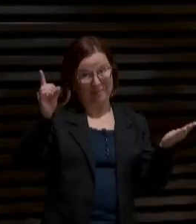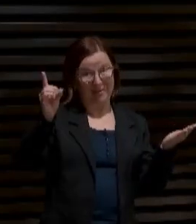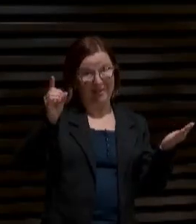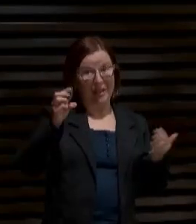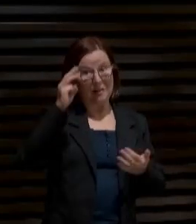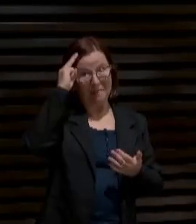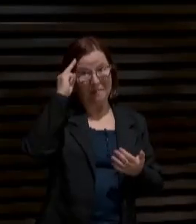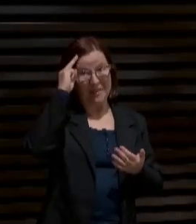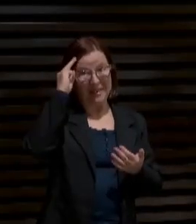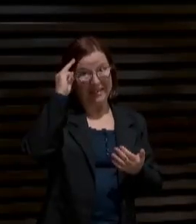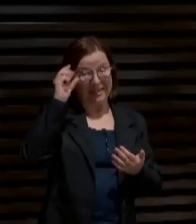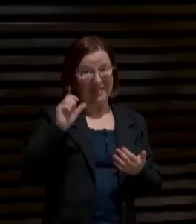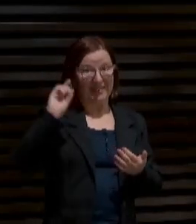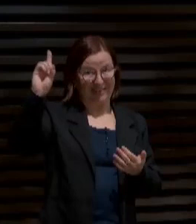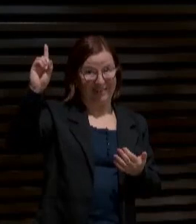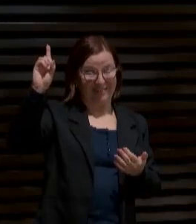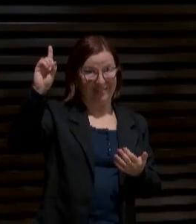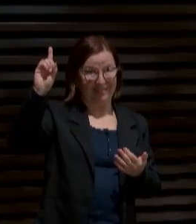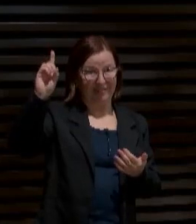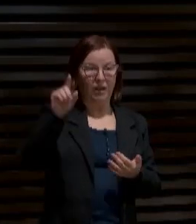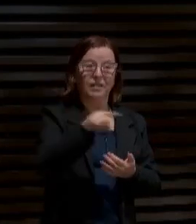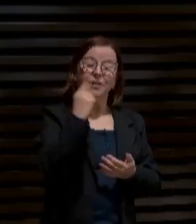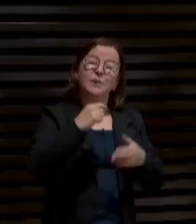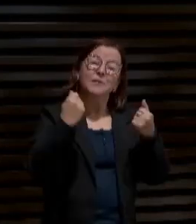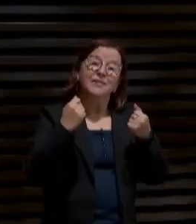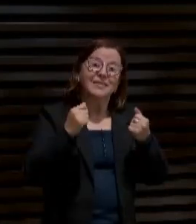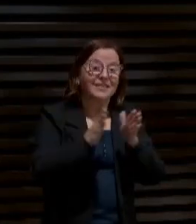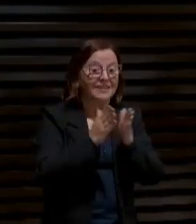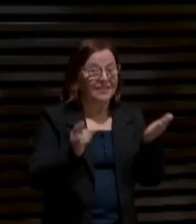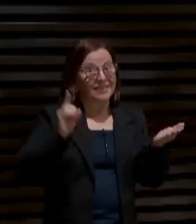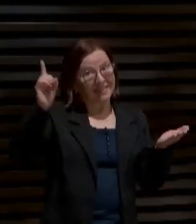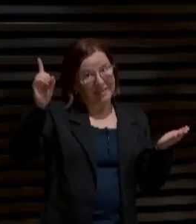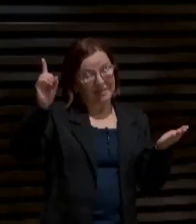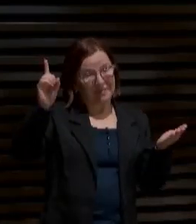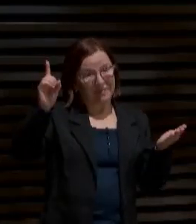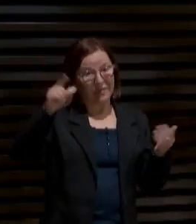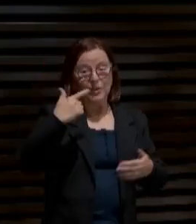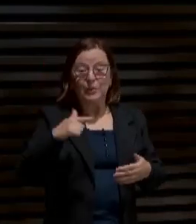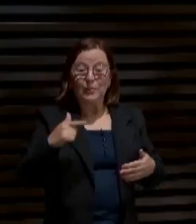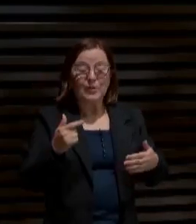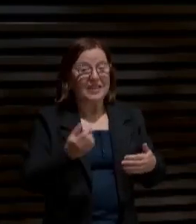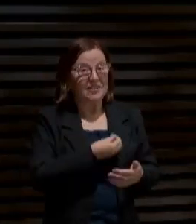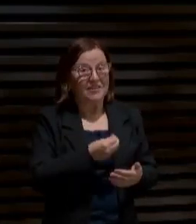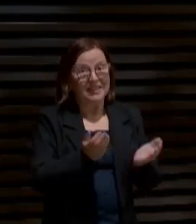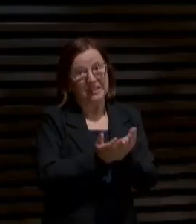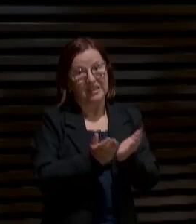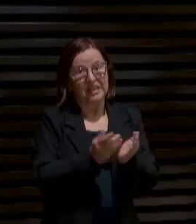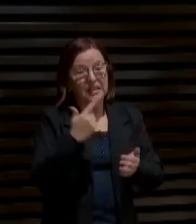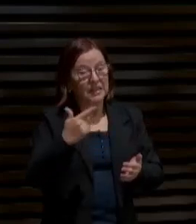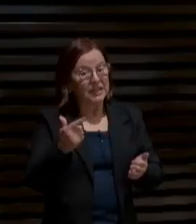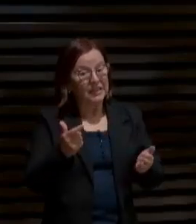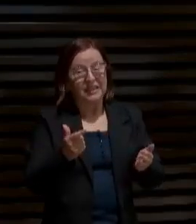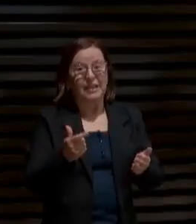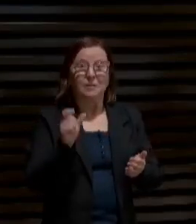palavra nós precisamos da palavra irmãos não existe vida cristã sem palavra então se você